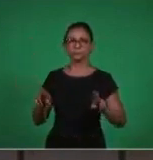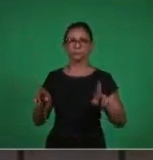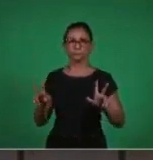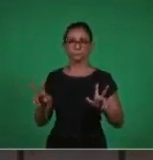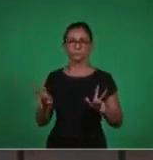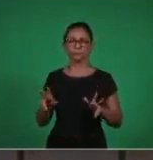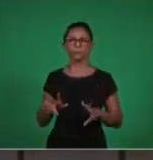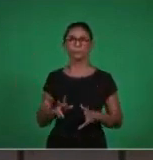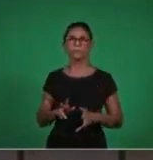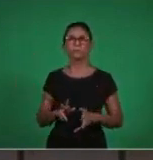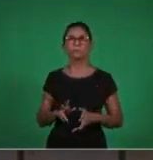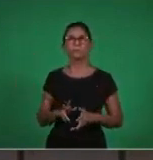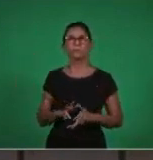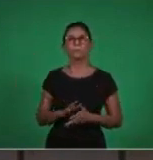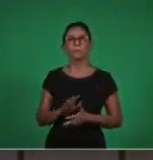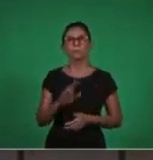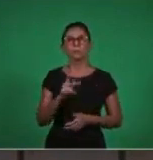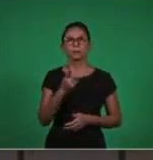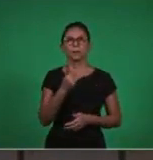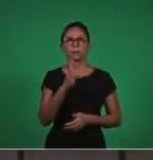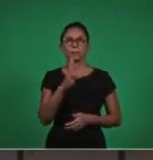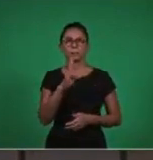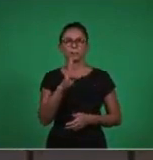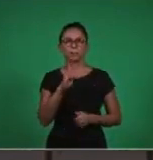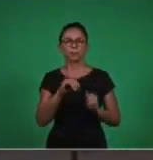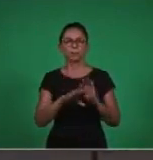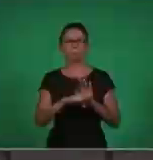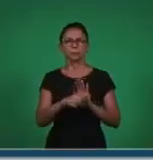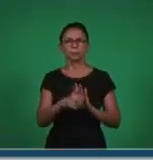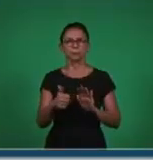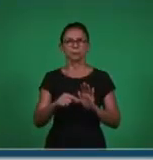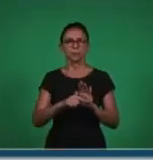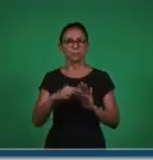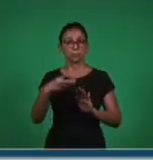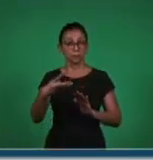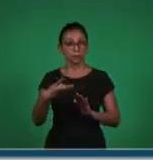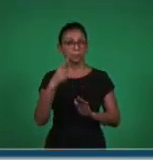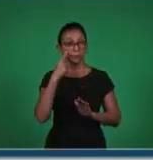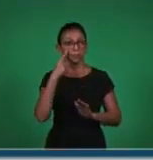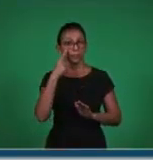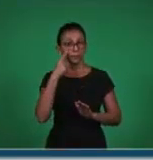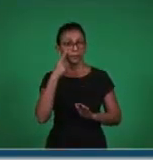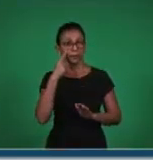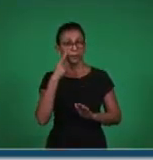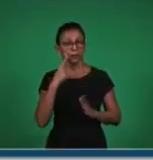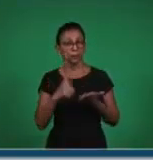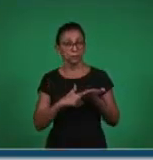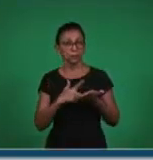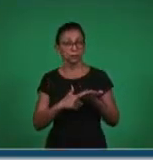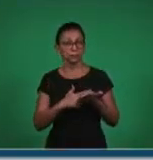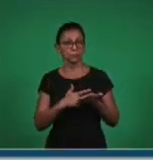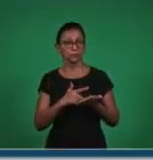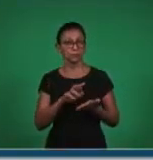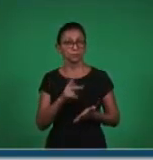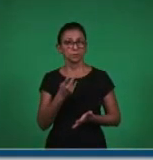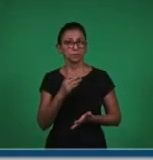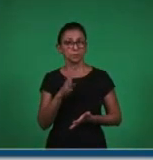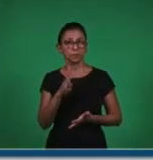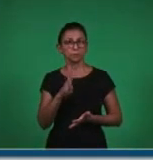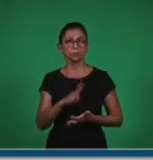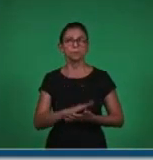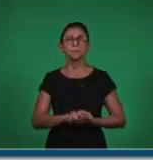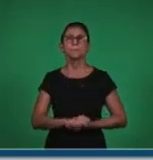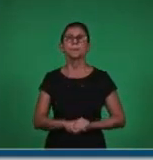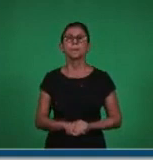Nós lemos em Hebreus capítulo 11, verso 3. Vamos ler esse texto. Olha aqui. Já